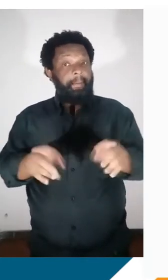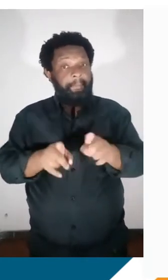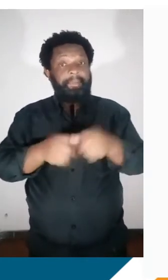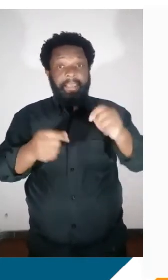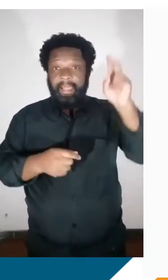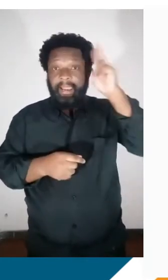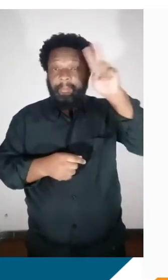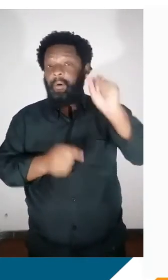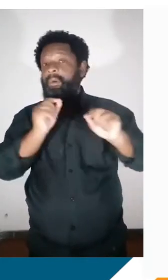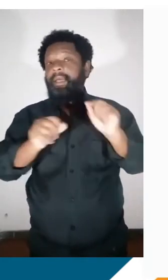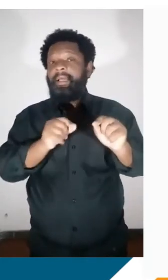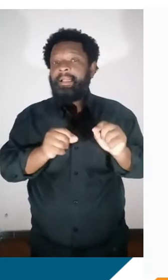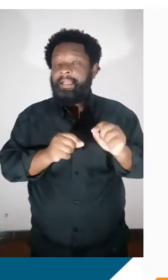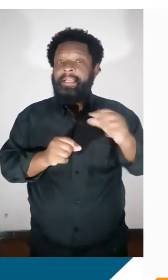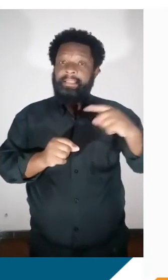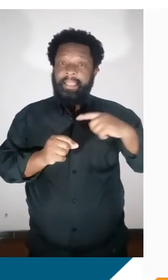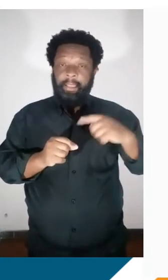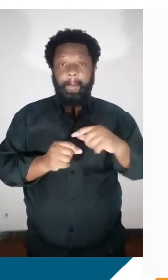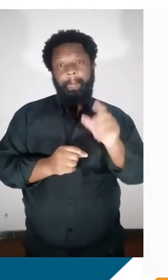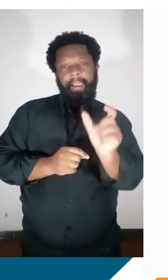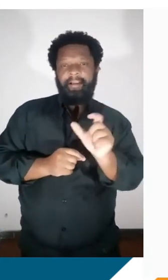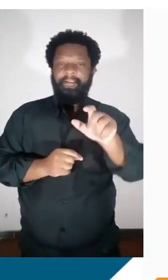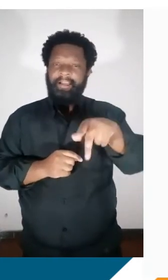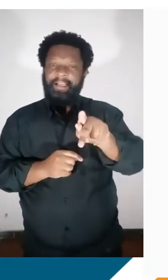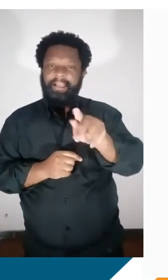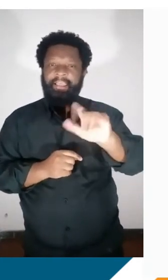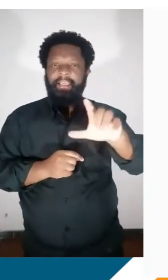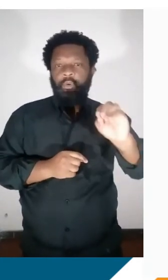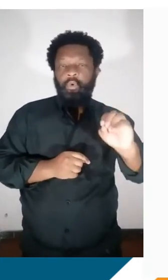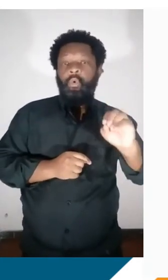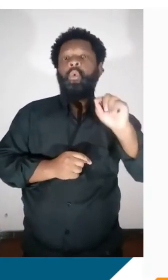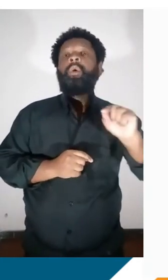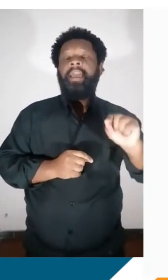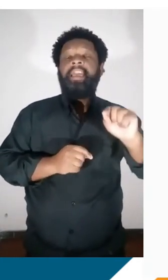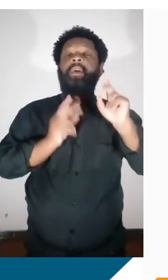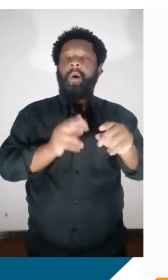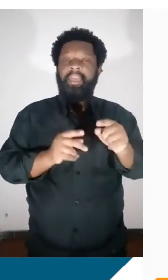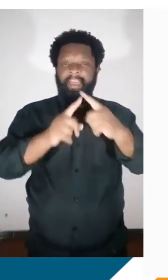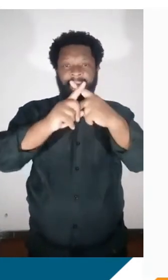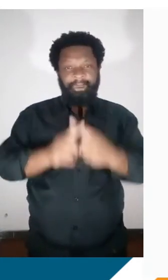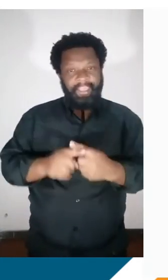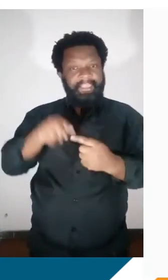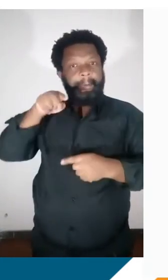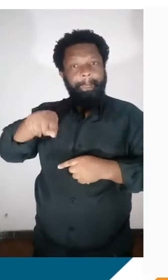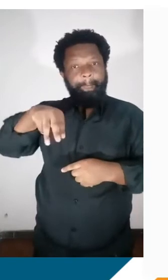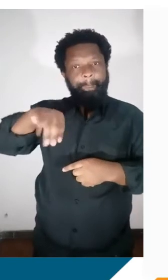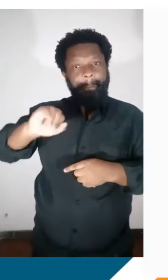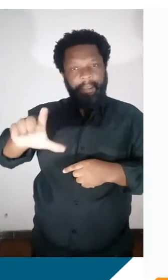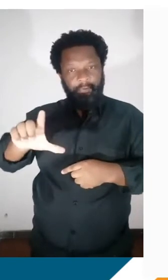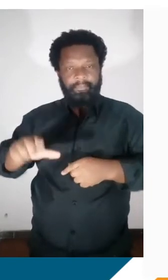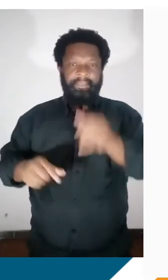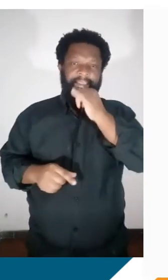pode esquecer que o prefixo quilo significa multiplicar por 1000. Então, quando a gente fala assim, eu tenho